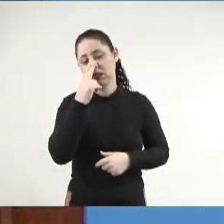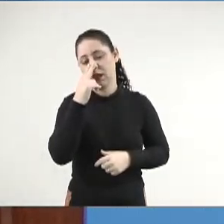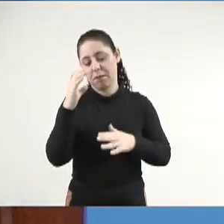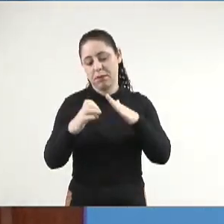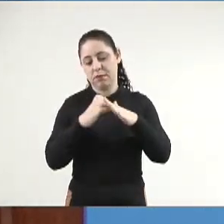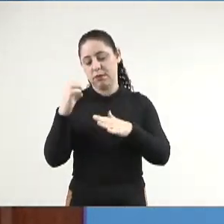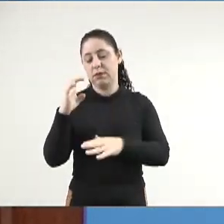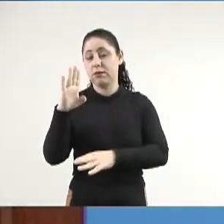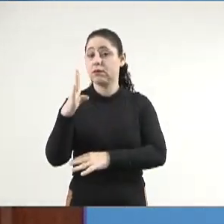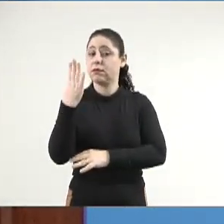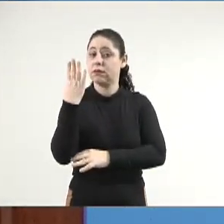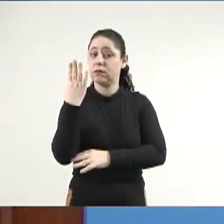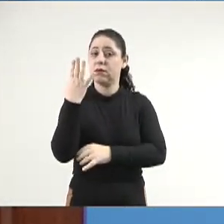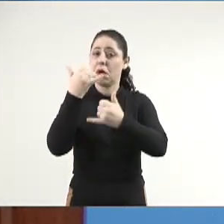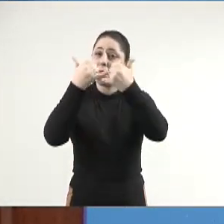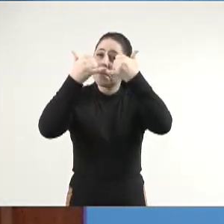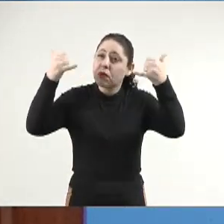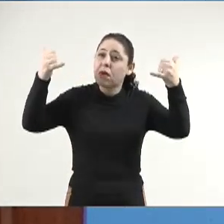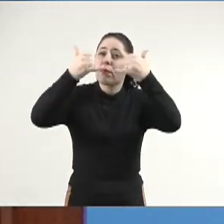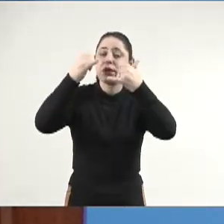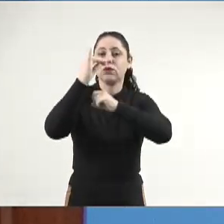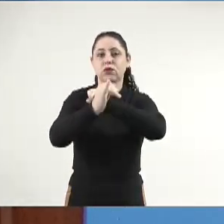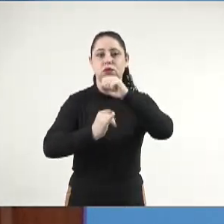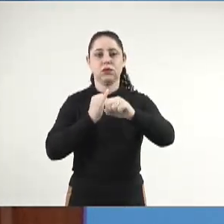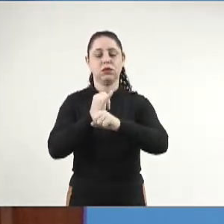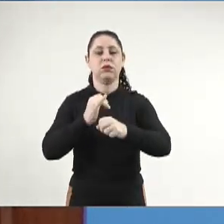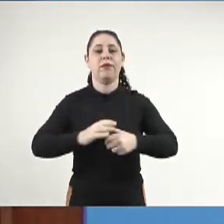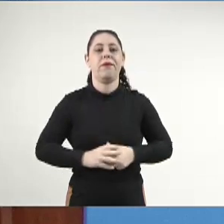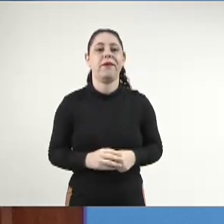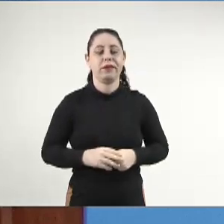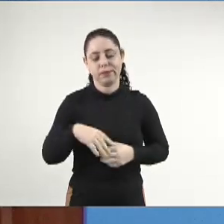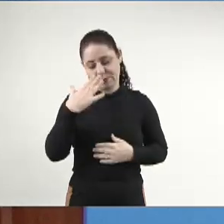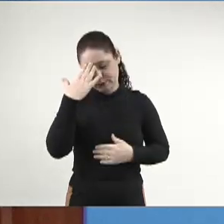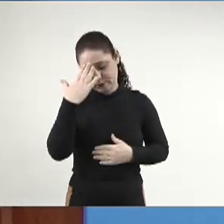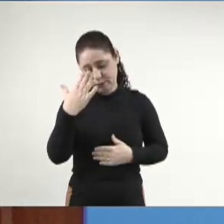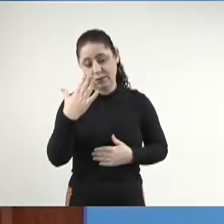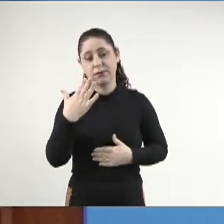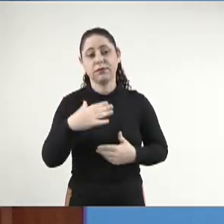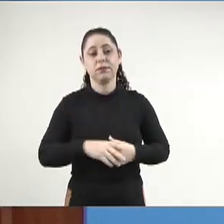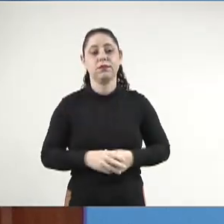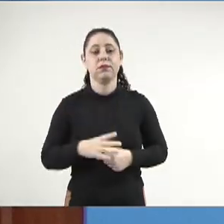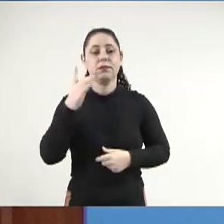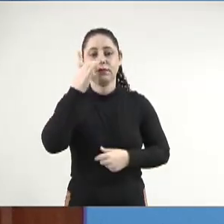empresas clandestinas, de provedoras de internet. Obrigado, e obrigado,